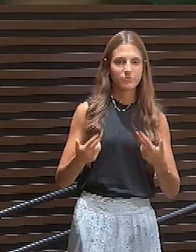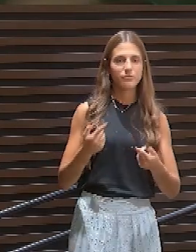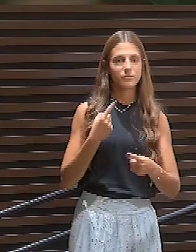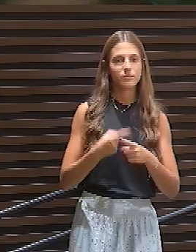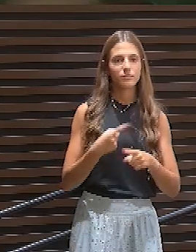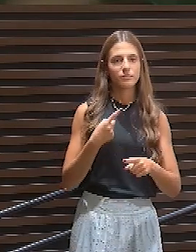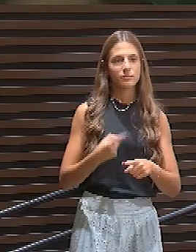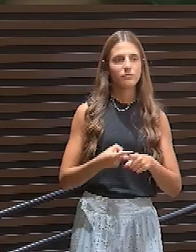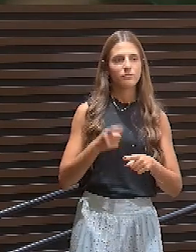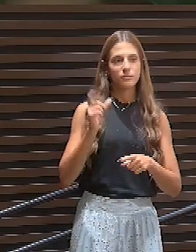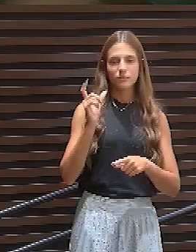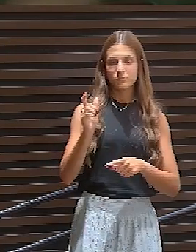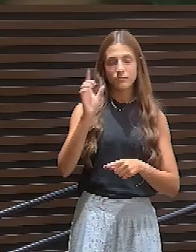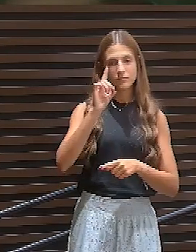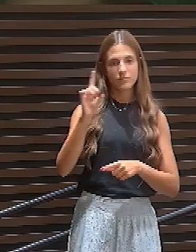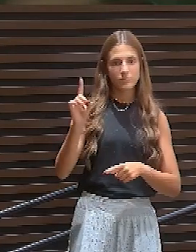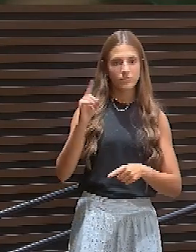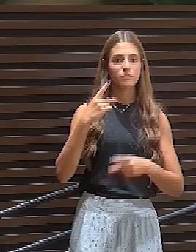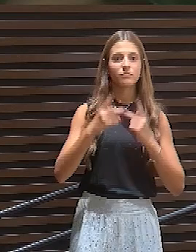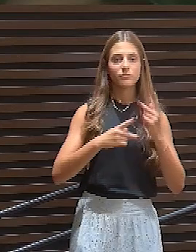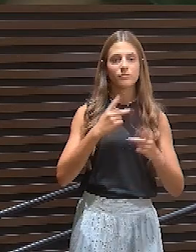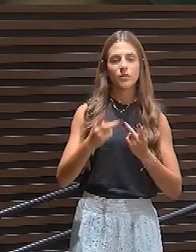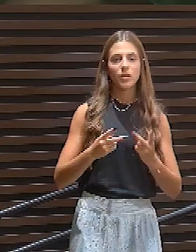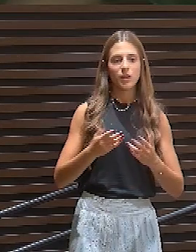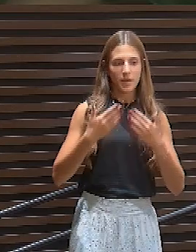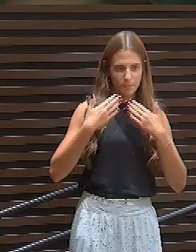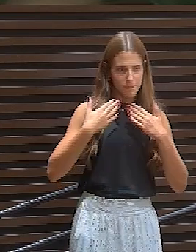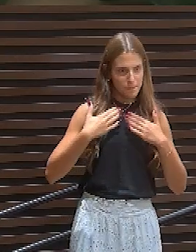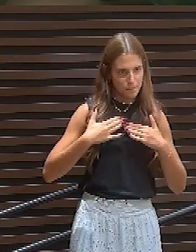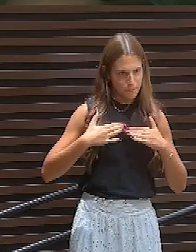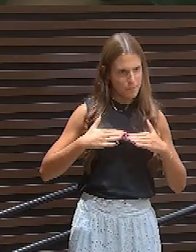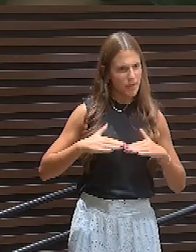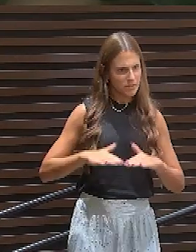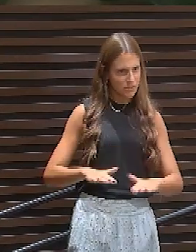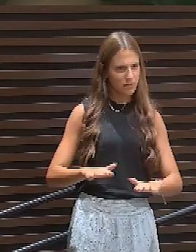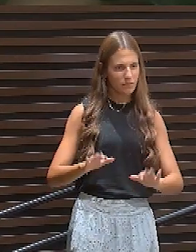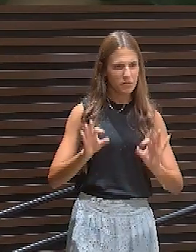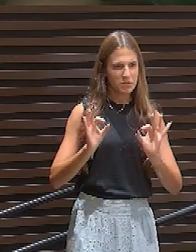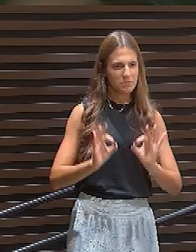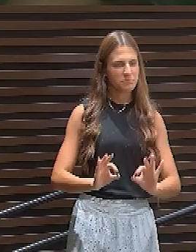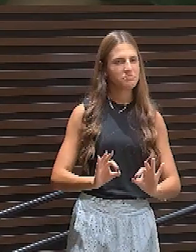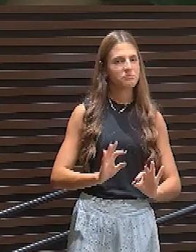é ponto pacífico. A obediência